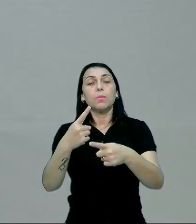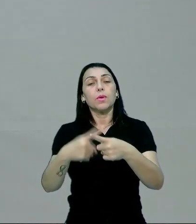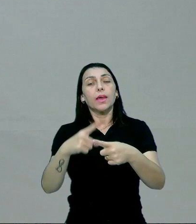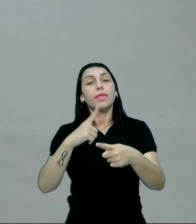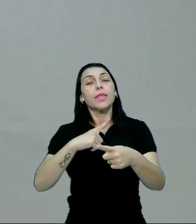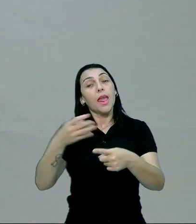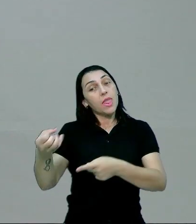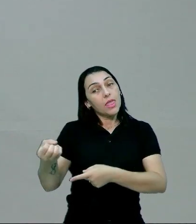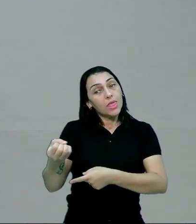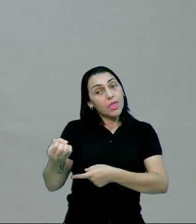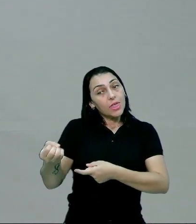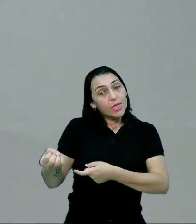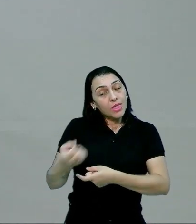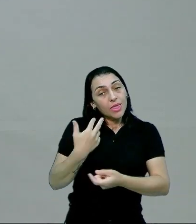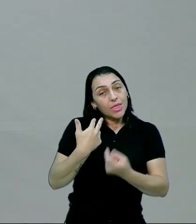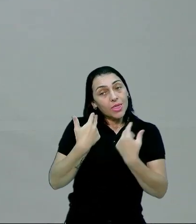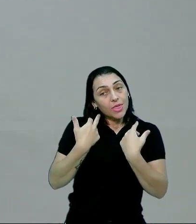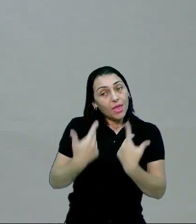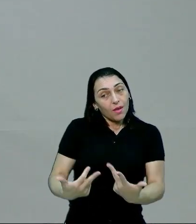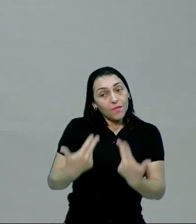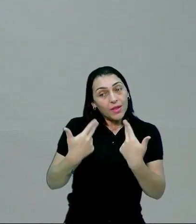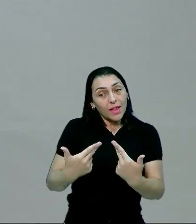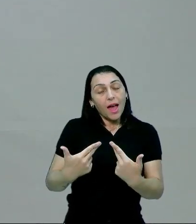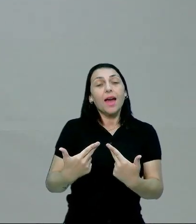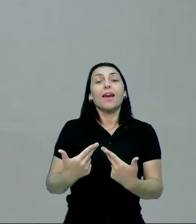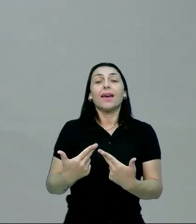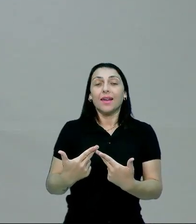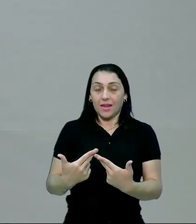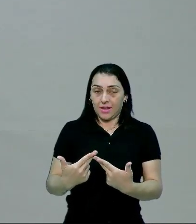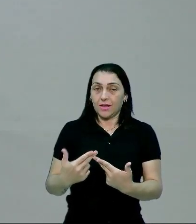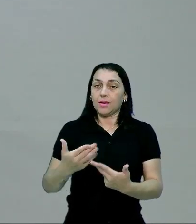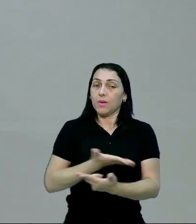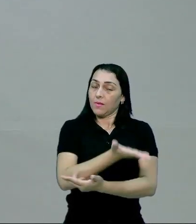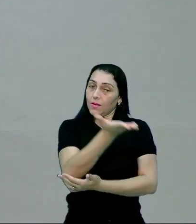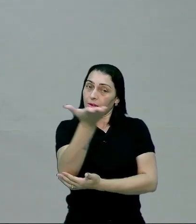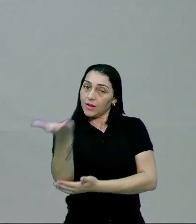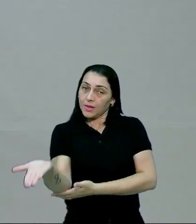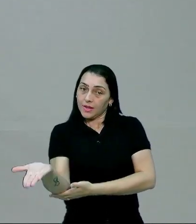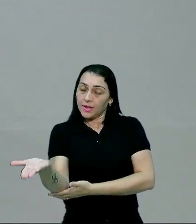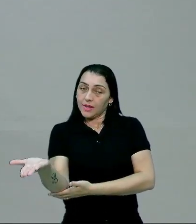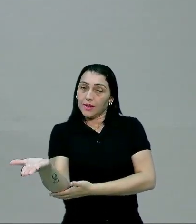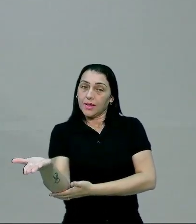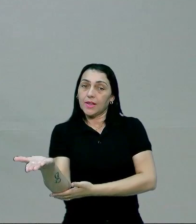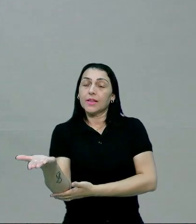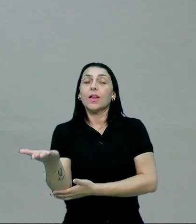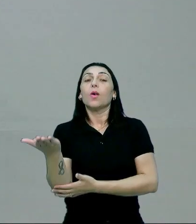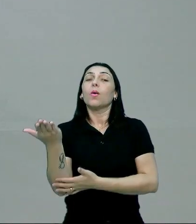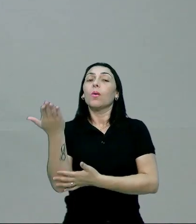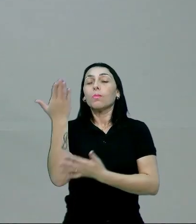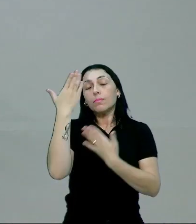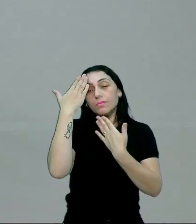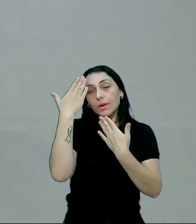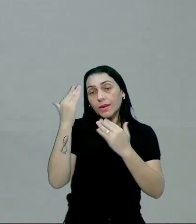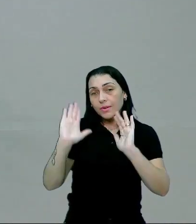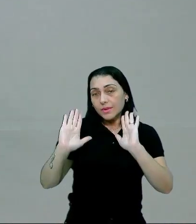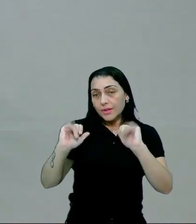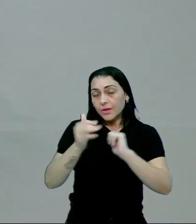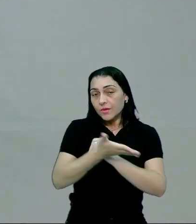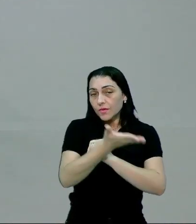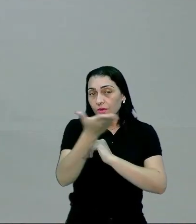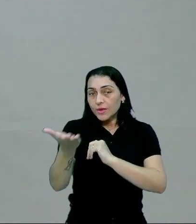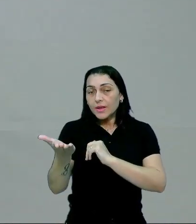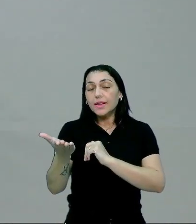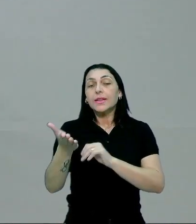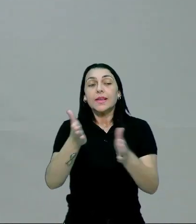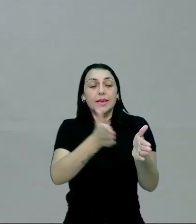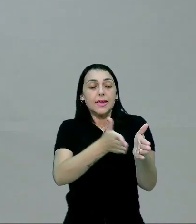muita novidade, digamos, disponível, aliás, para todos vocês. Então eu me despeço de vocês